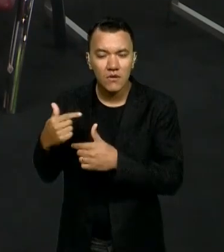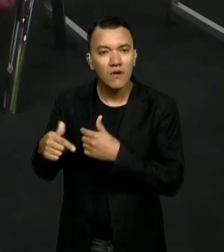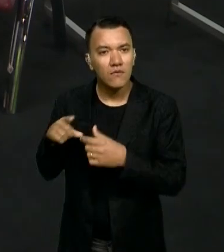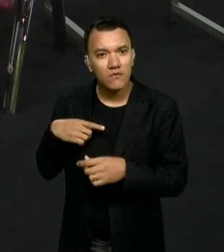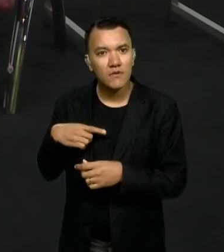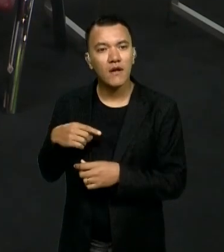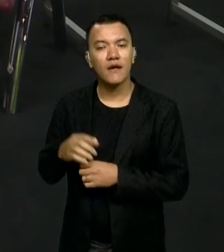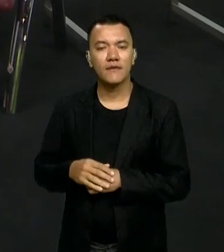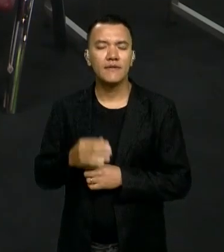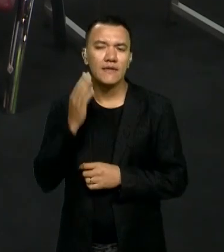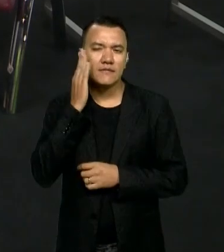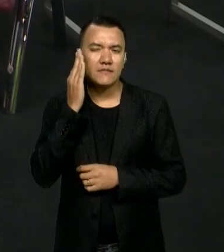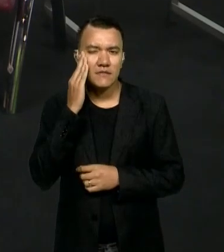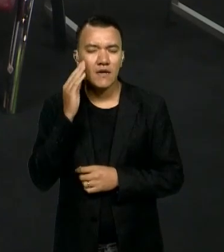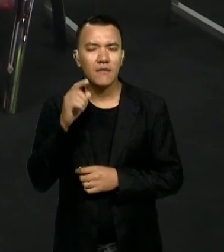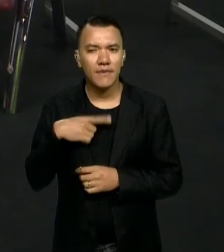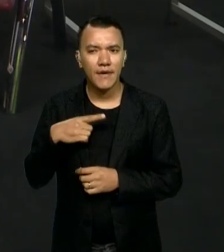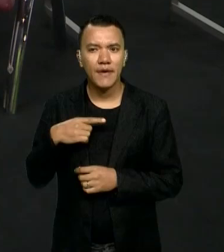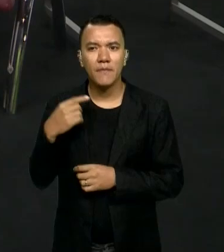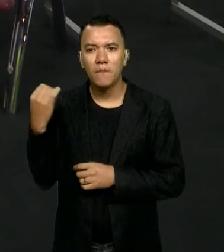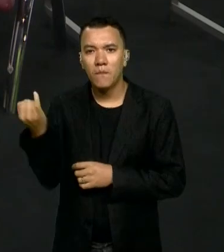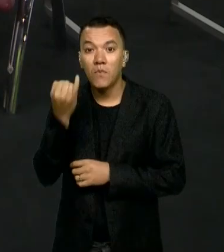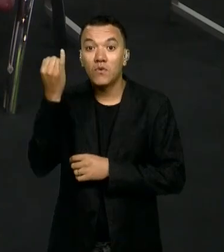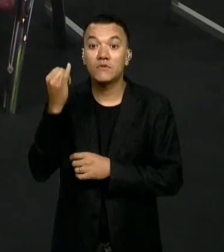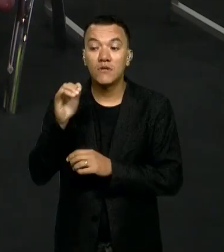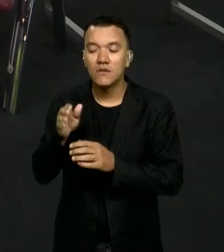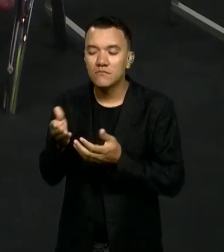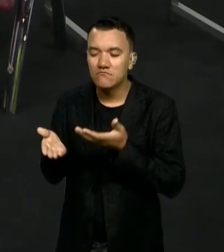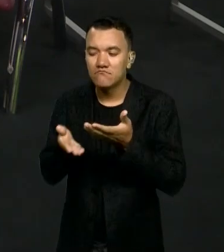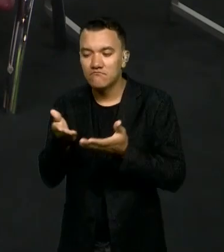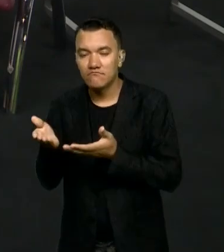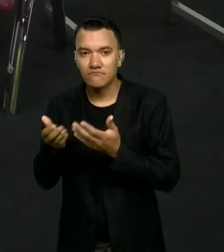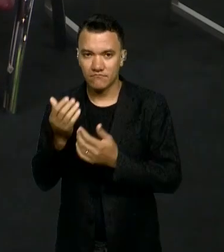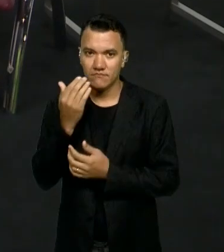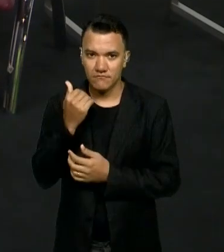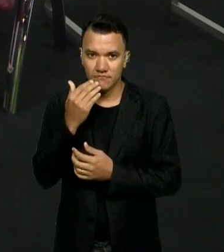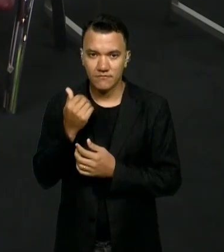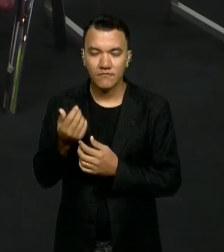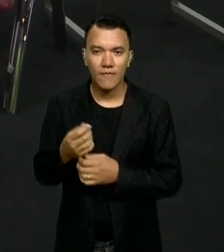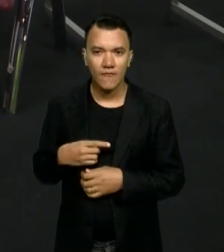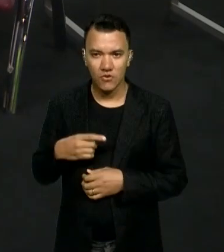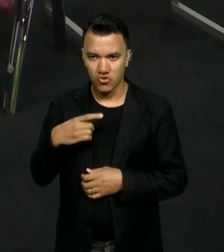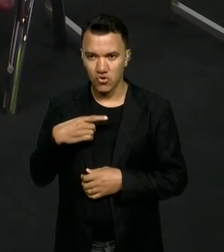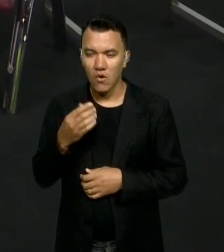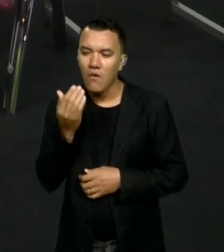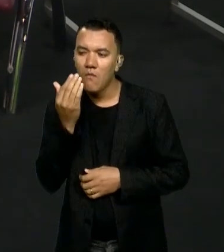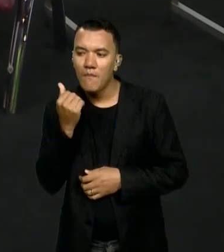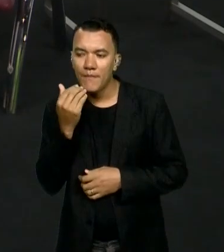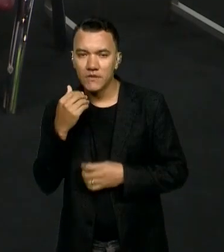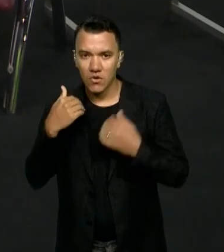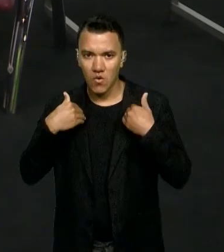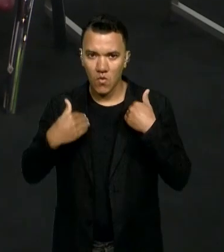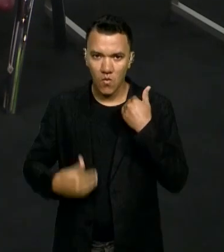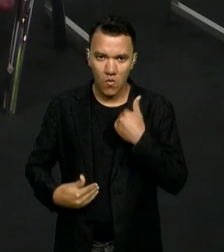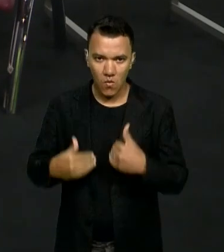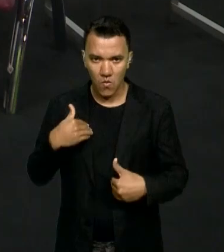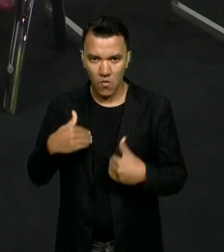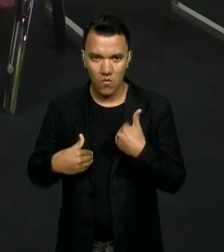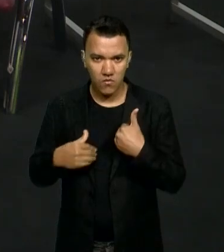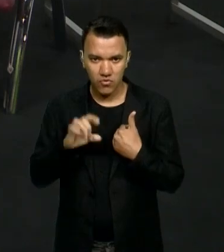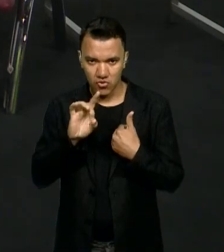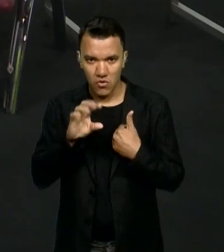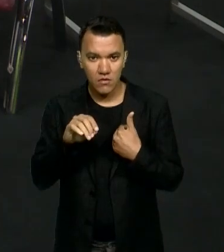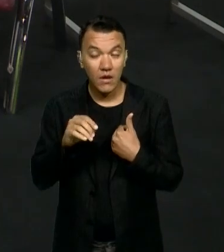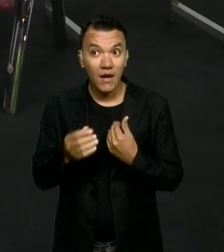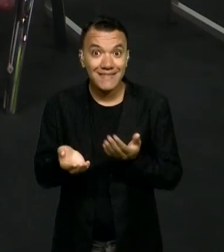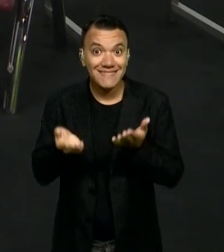o quanto é importante esse cuidado com o alimento, não é? Que o alimento não é só para o corpo. Ele alimenta a alma também. As pessoas,